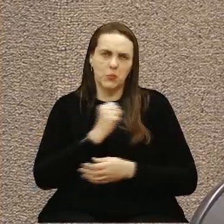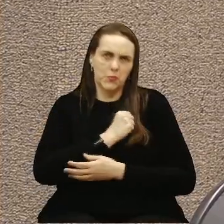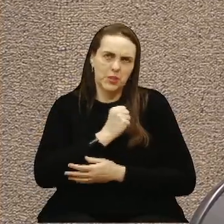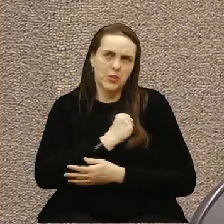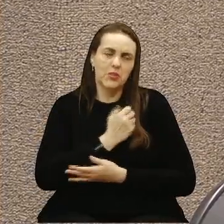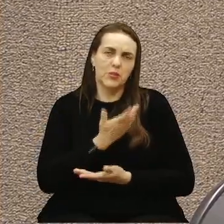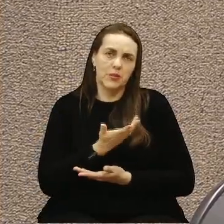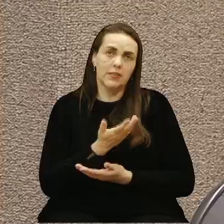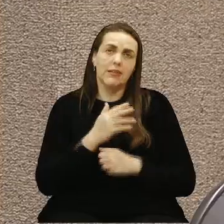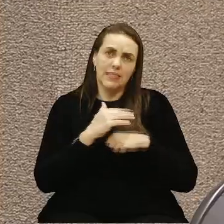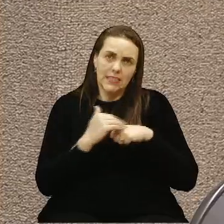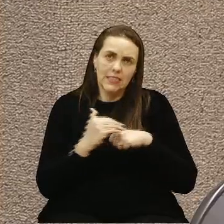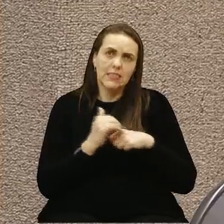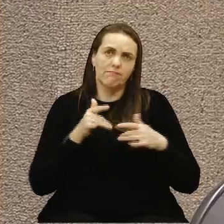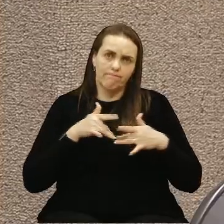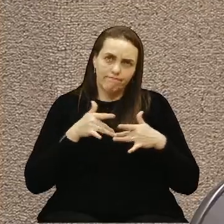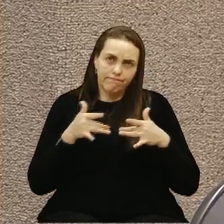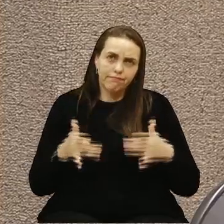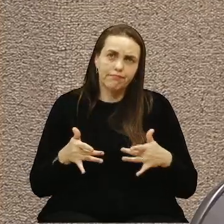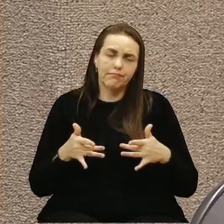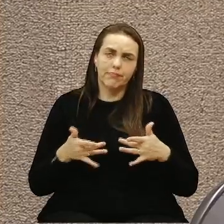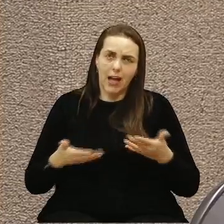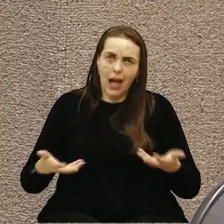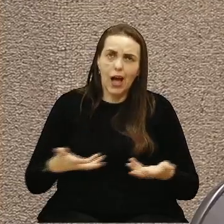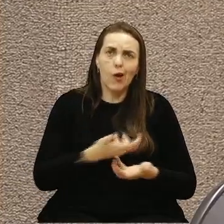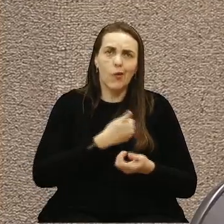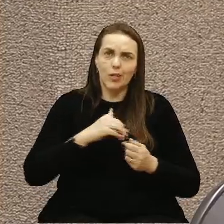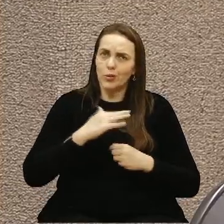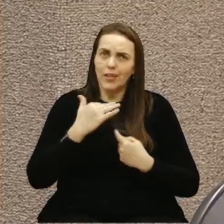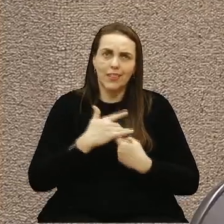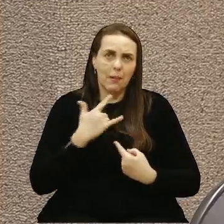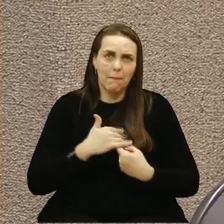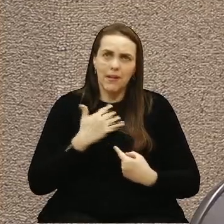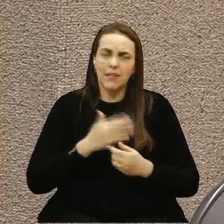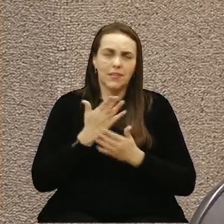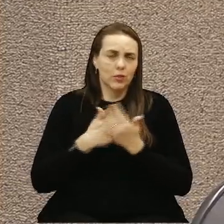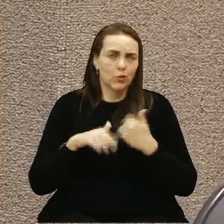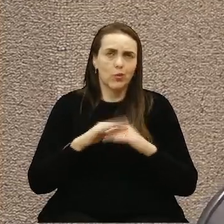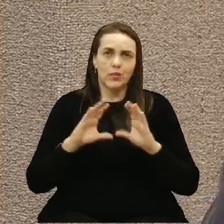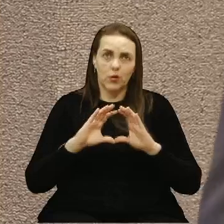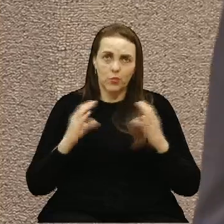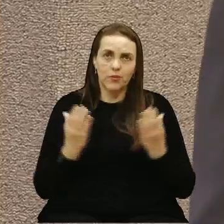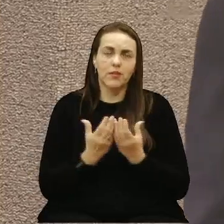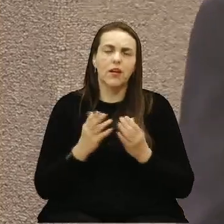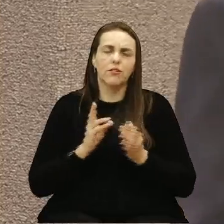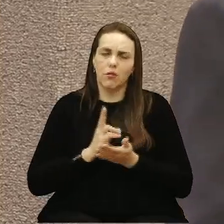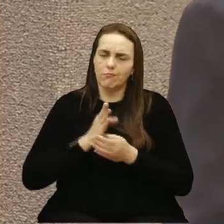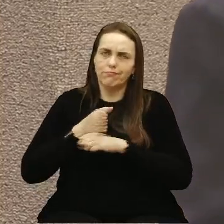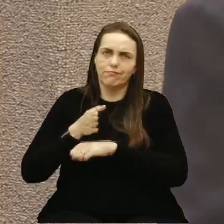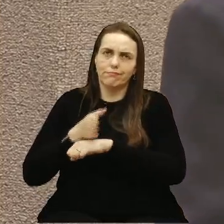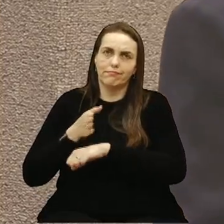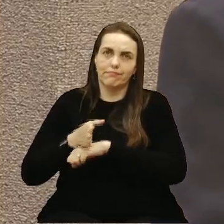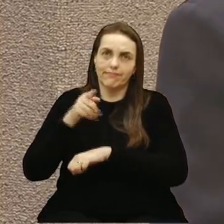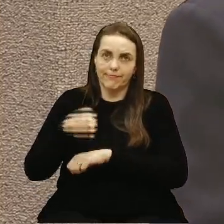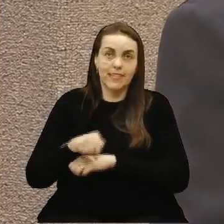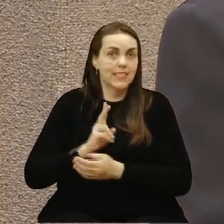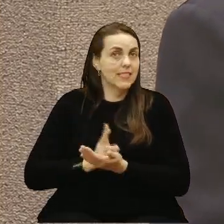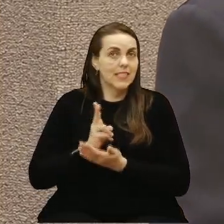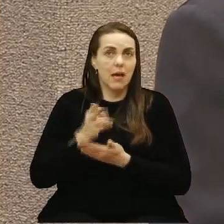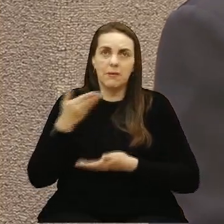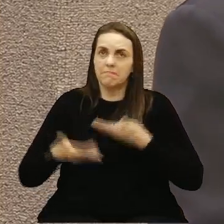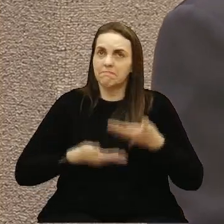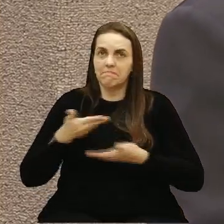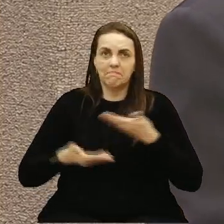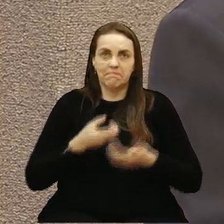também caridosa, recebe todas as demandas comunitárias. Eu, por muitas vezes, estive lá e ela sempre nos atendeu